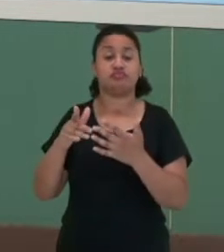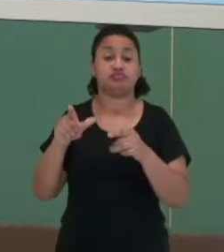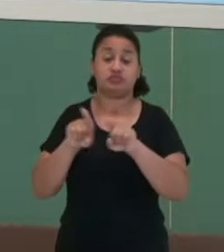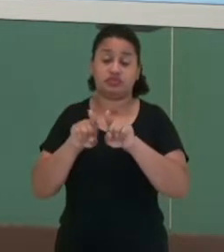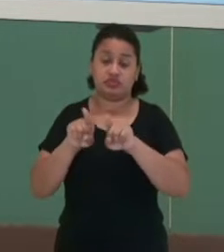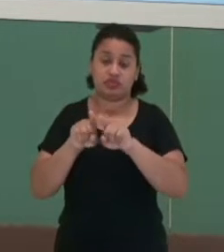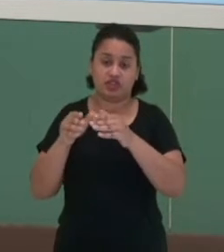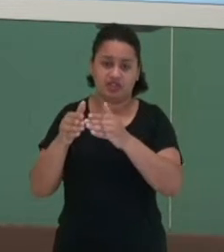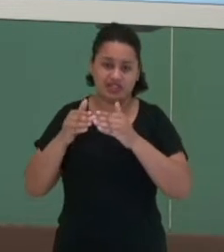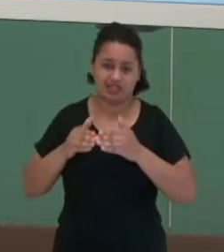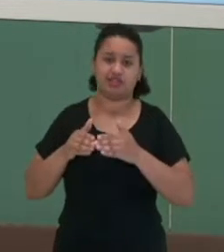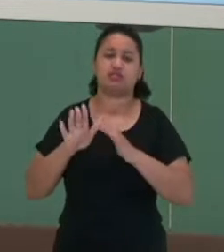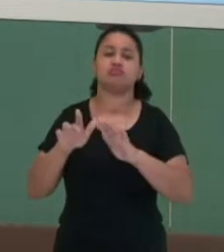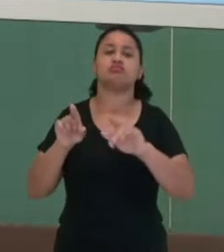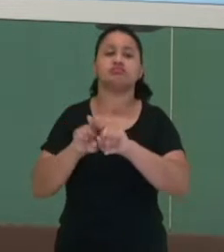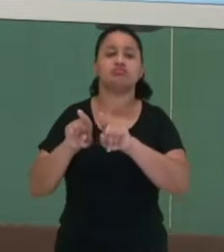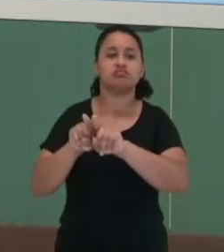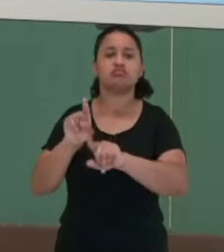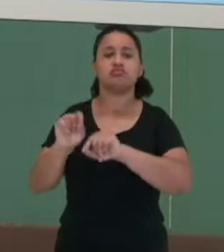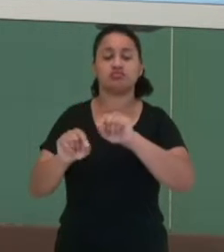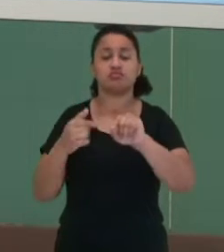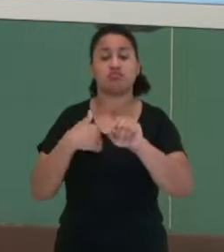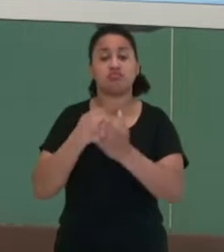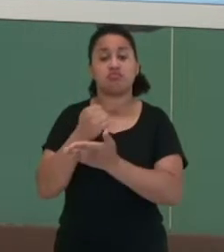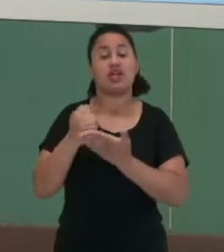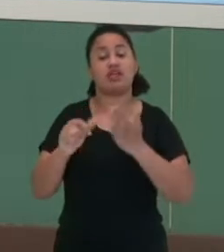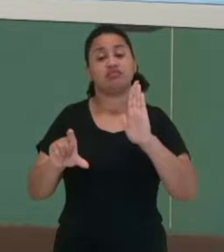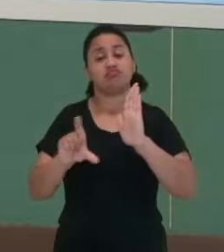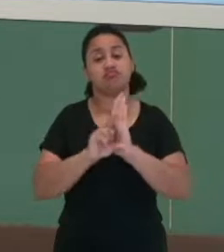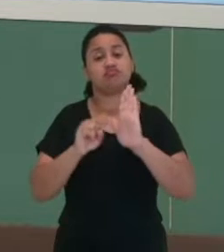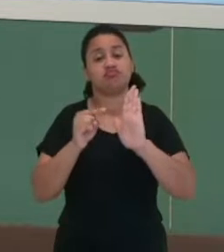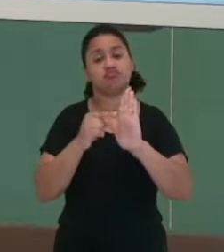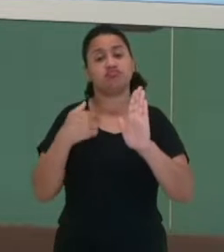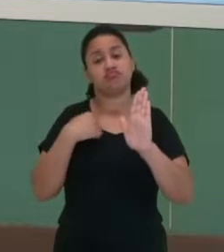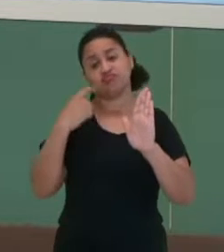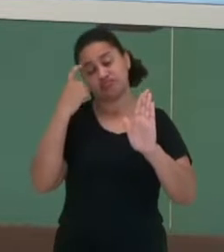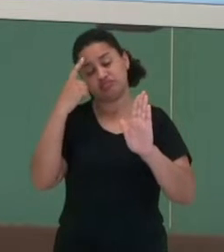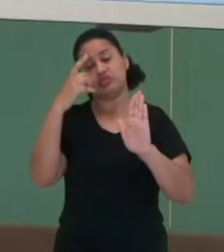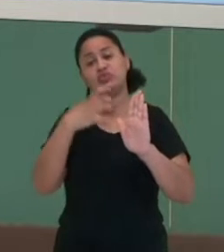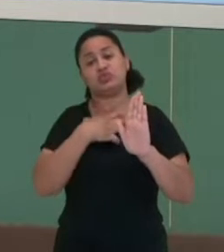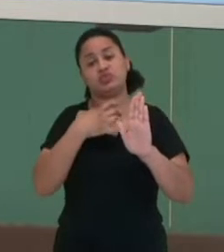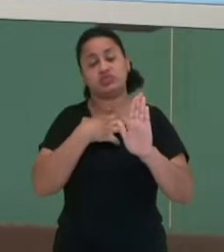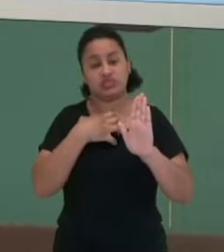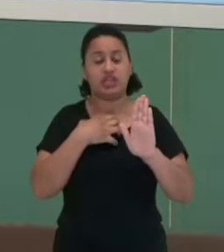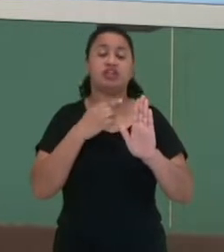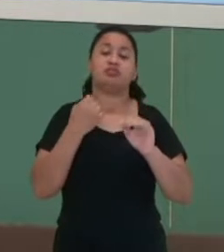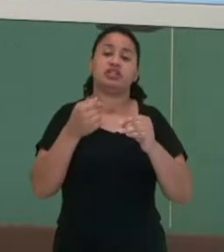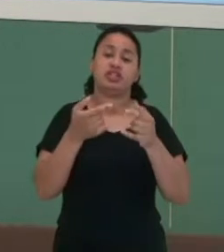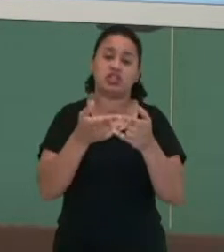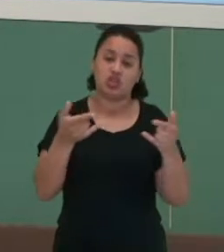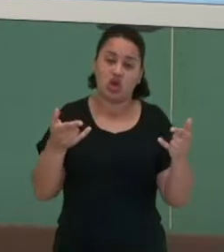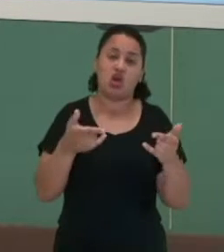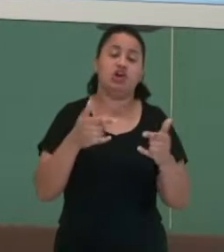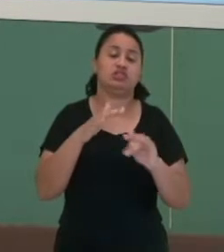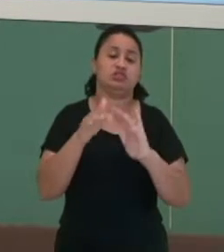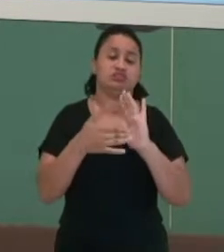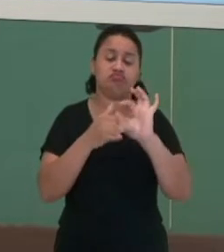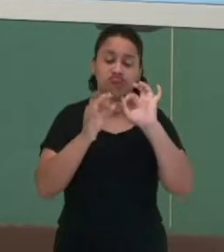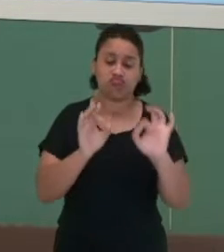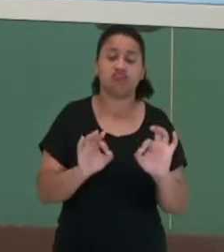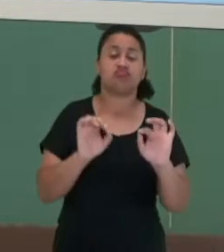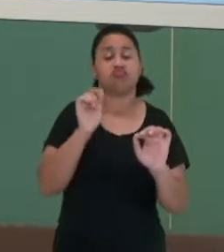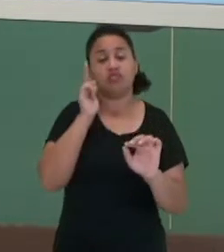também contribuindo legalmente para o ICMS e podendo emitir notas, por exemplo, para